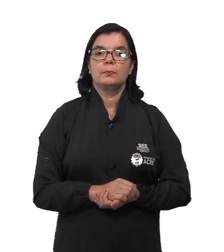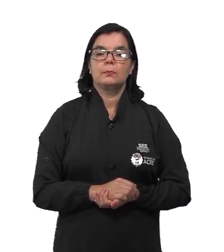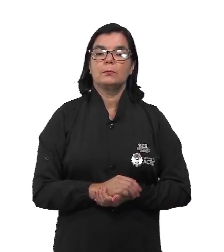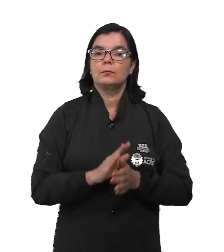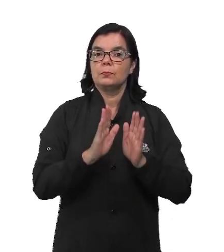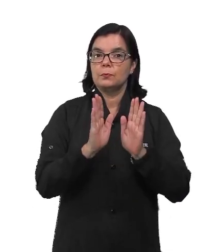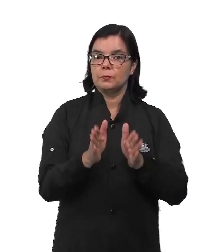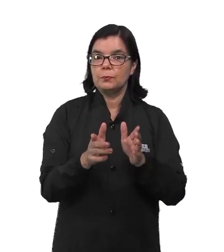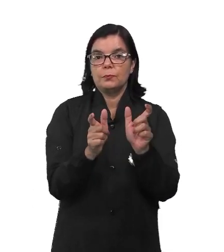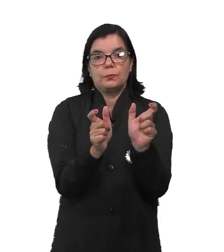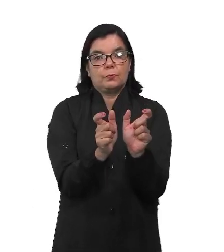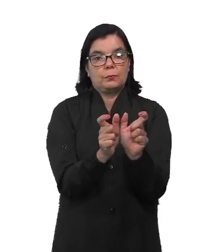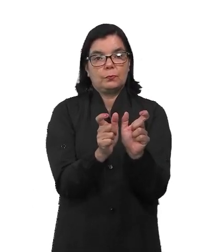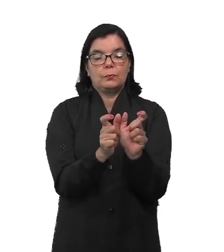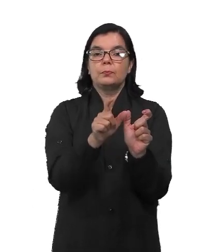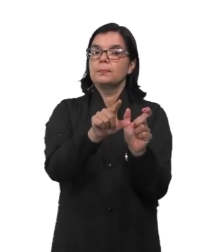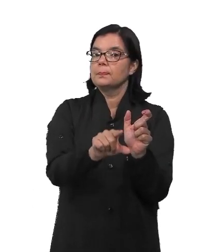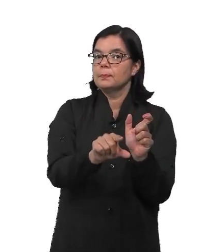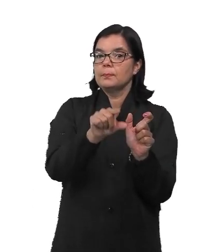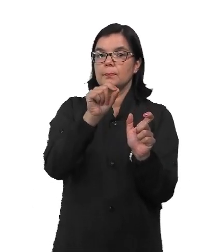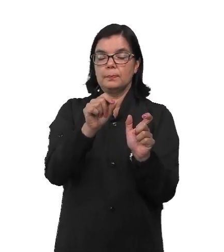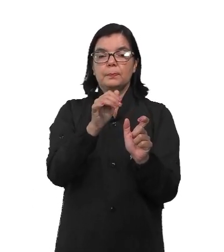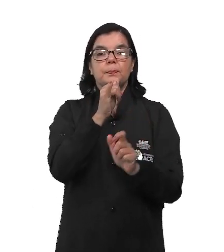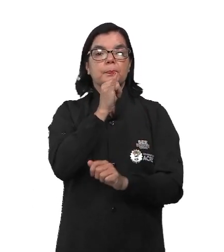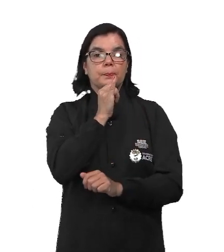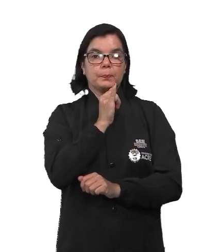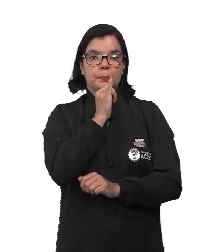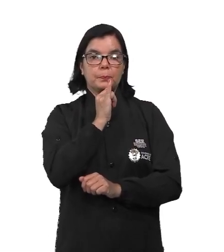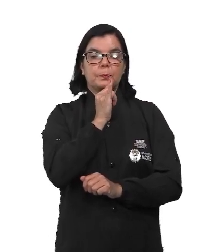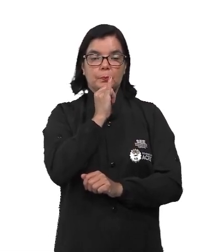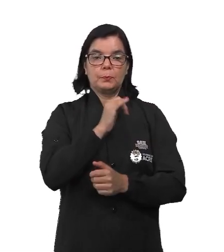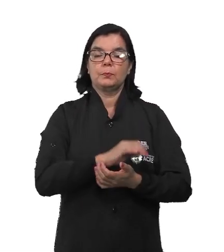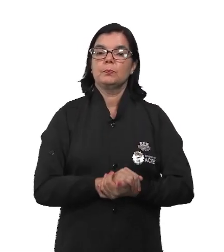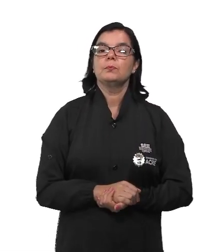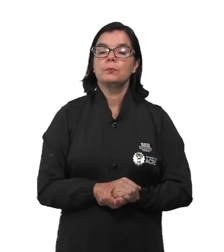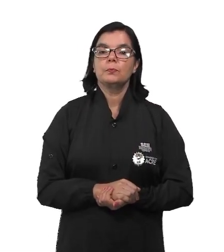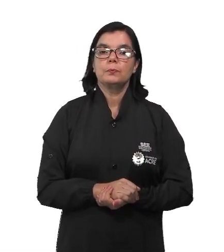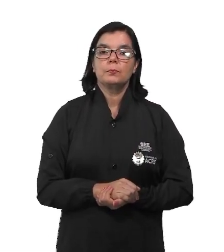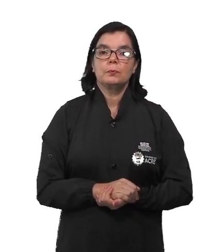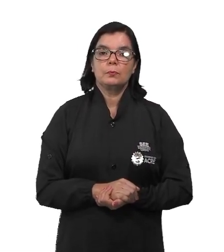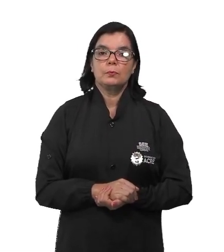Já a mediana, por exemplo, que ela reflete